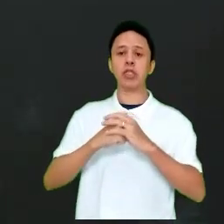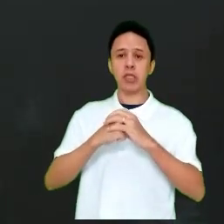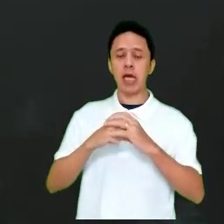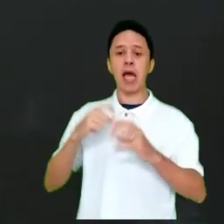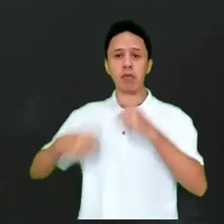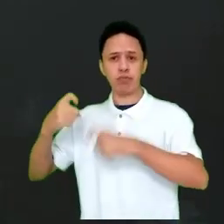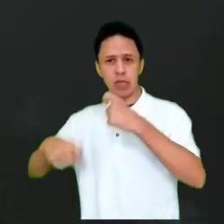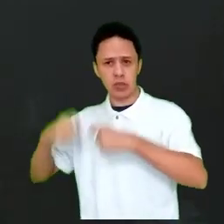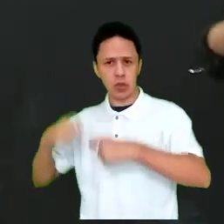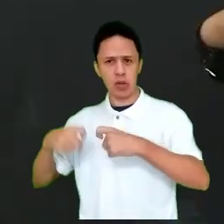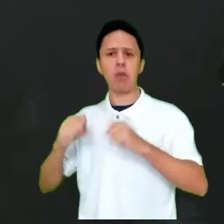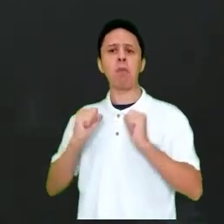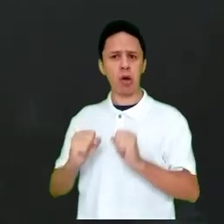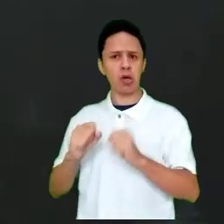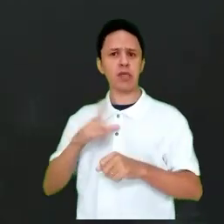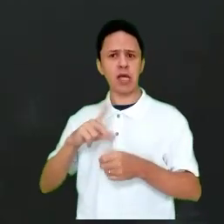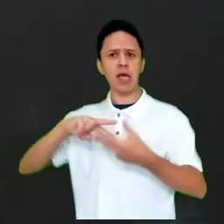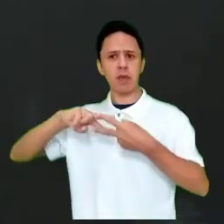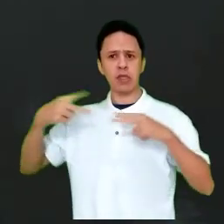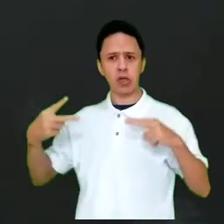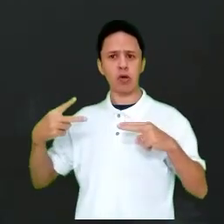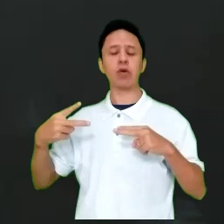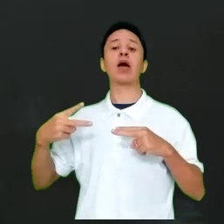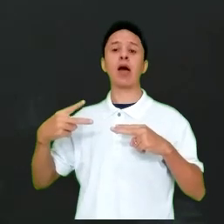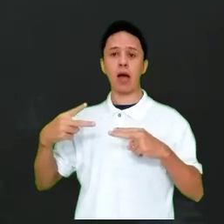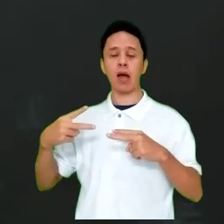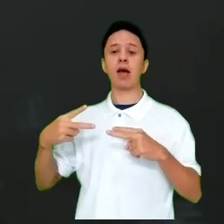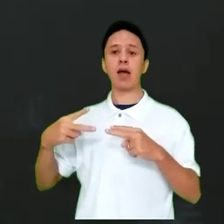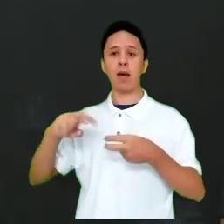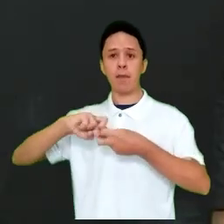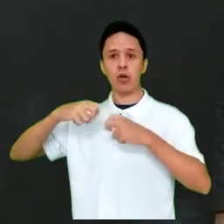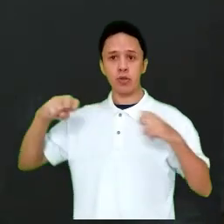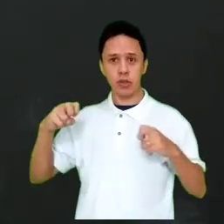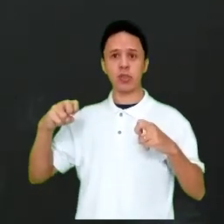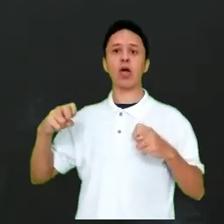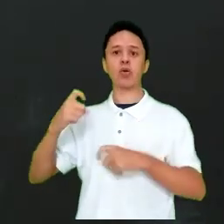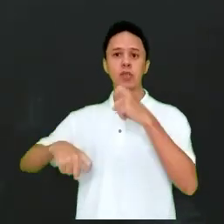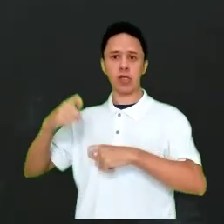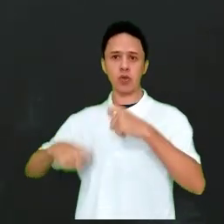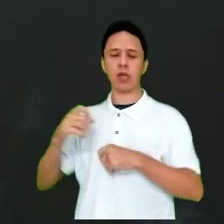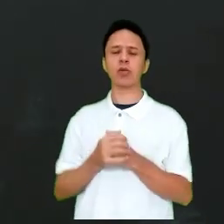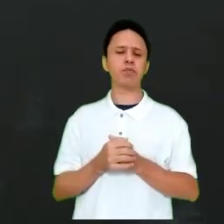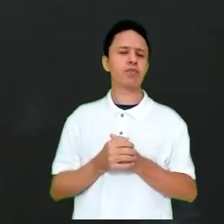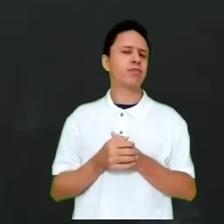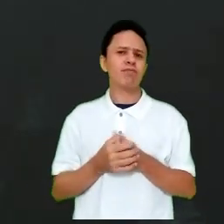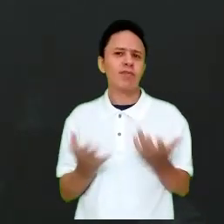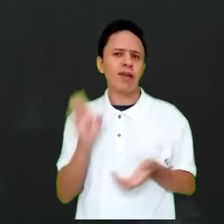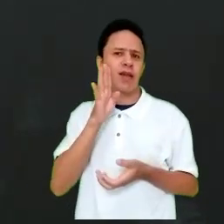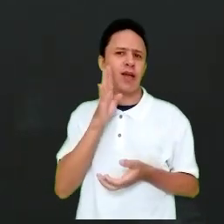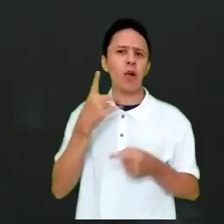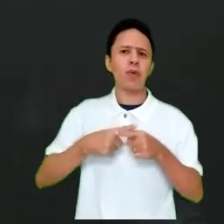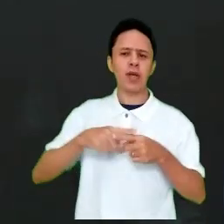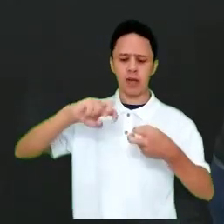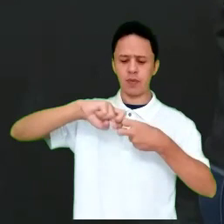reprodução sexuada? Pode ser. Rolou troca de material genético? É reprodução sexuada. E qual é o grande barato? Qual é a grande